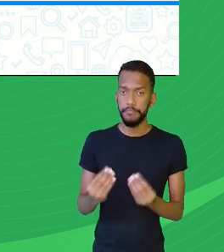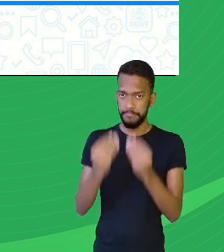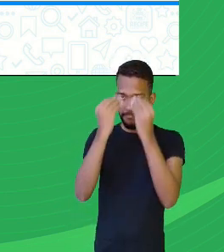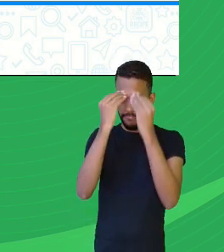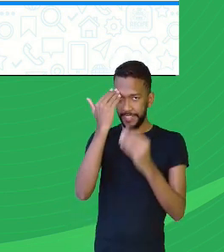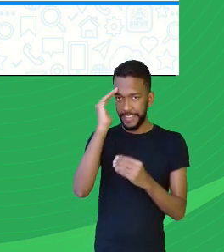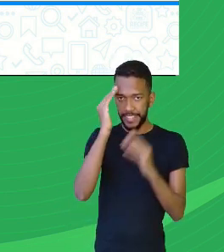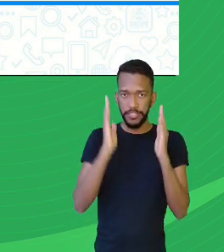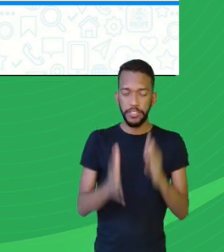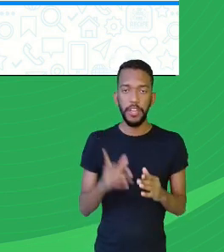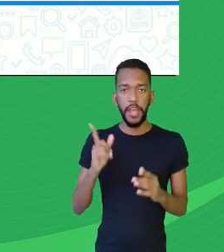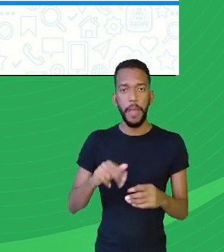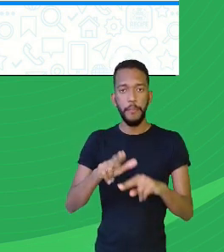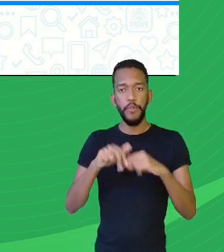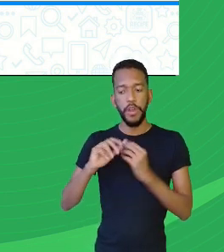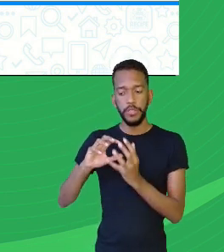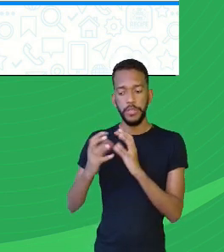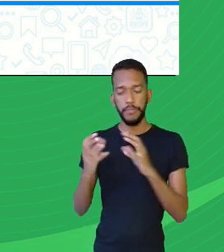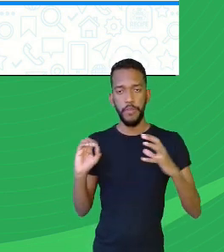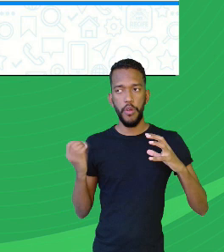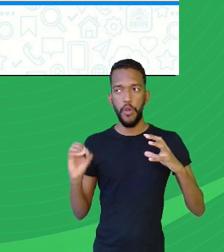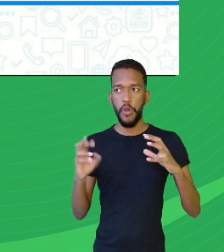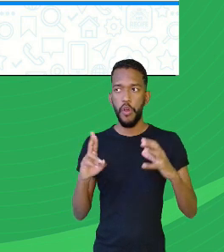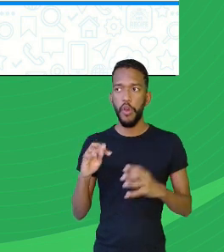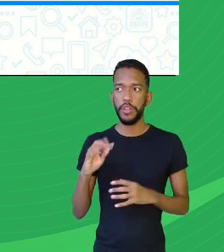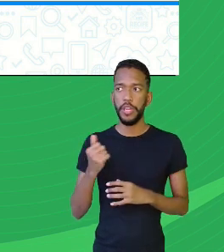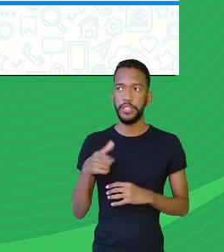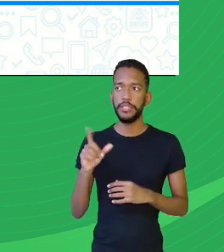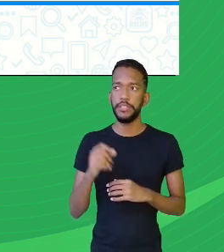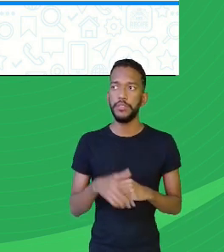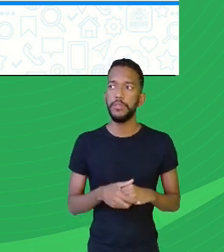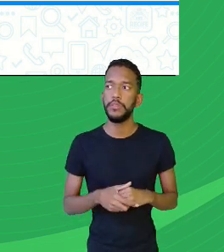é consequência do movimento de rotação.